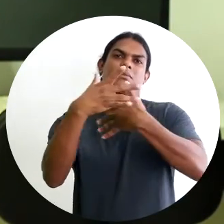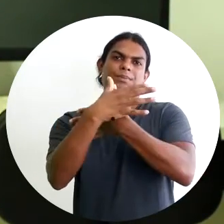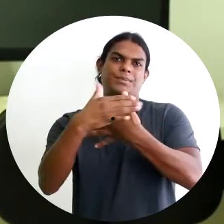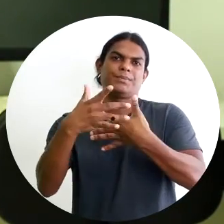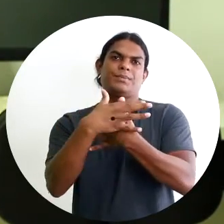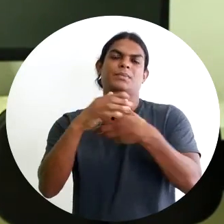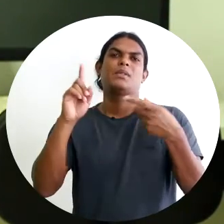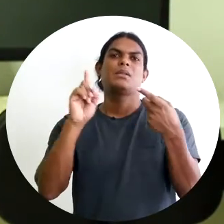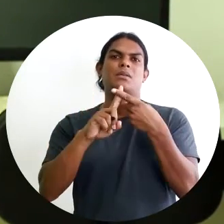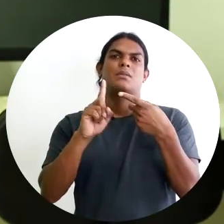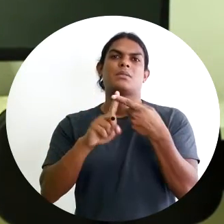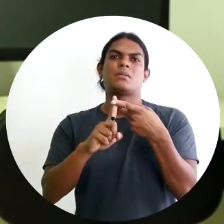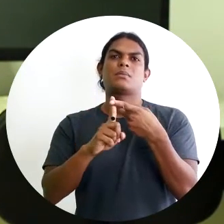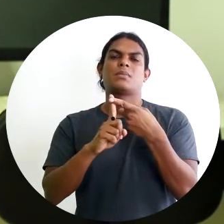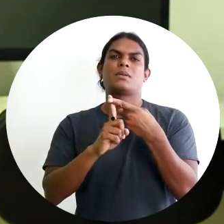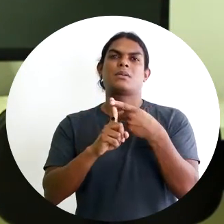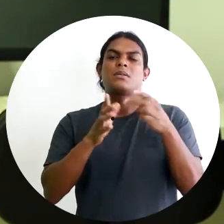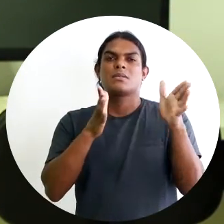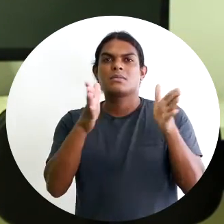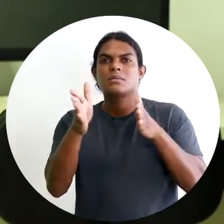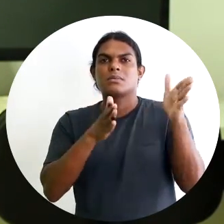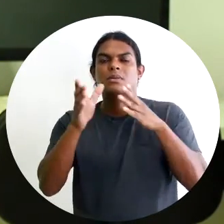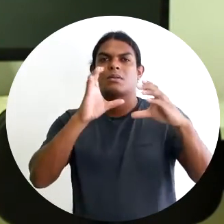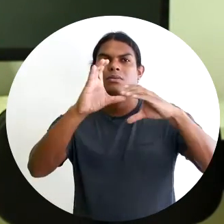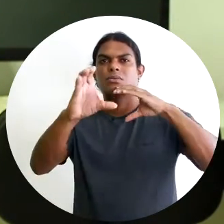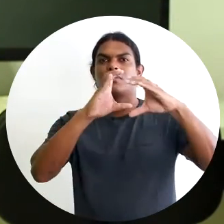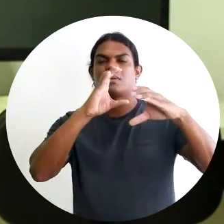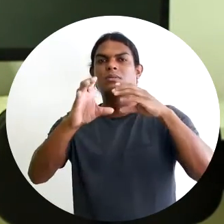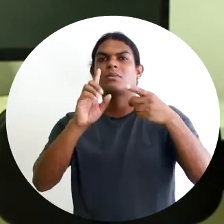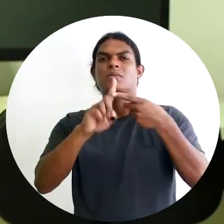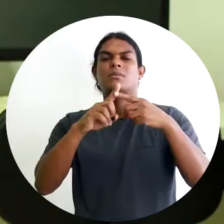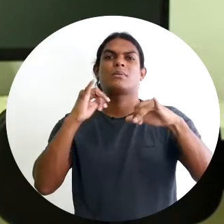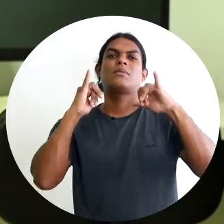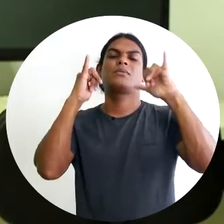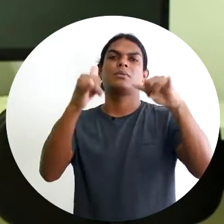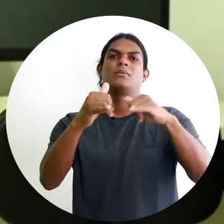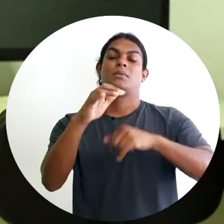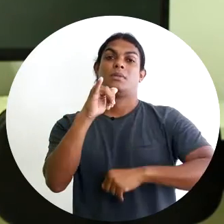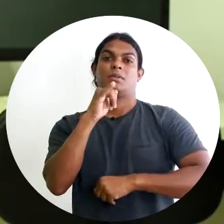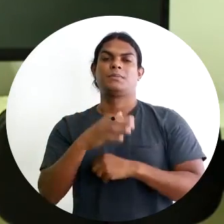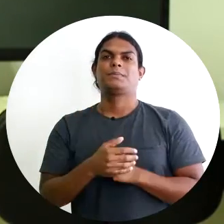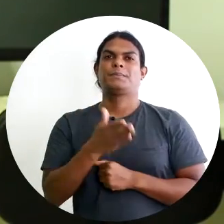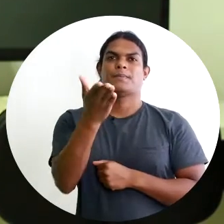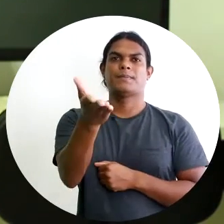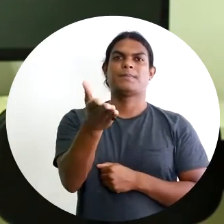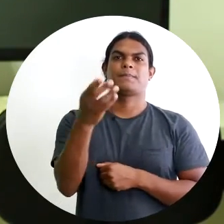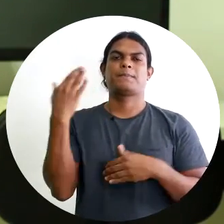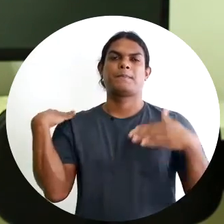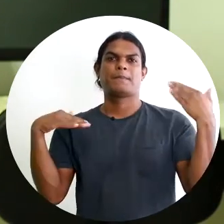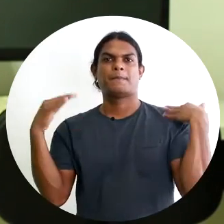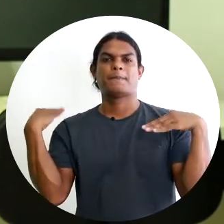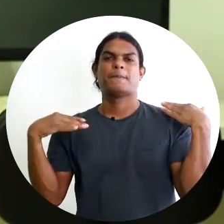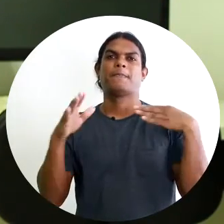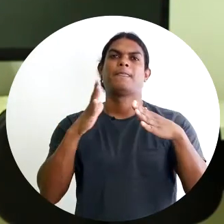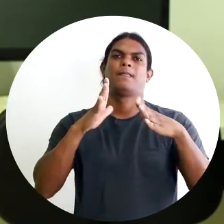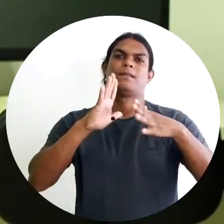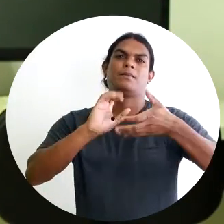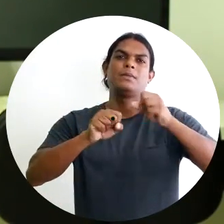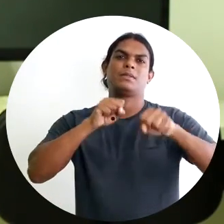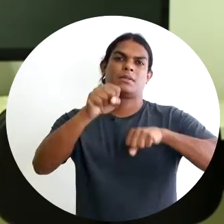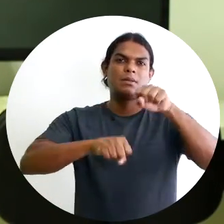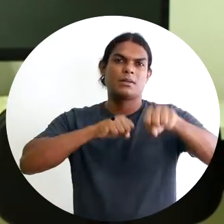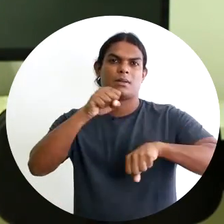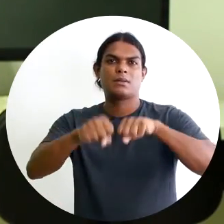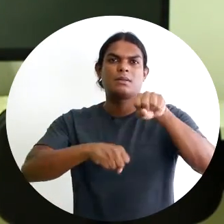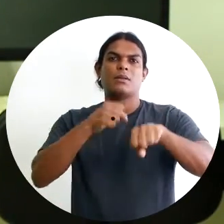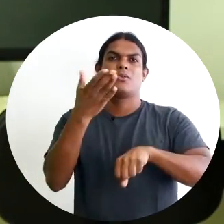acessibilidade comunicacional e informacional. Por exemplo, se você vai passear de bicicleta, você pode identificar